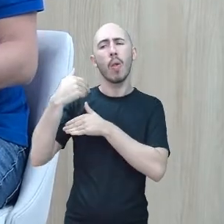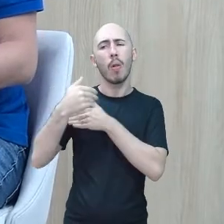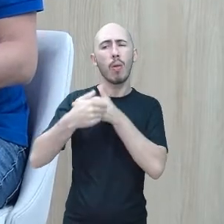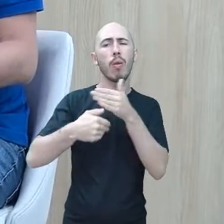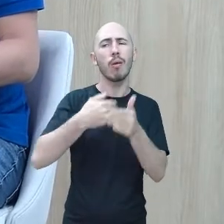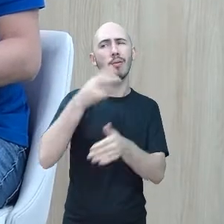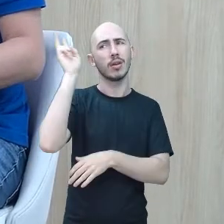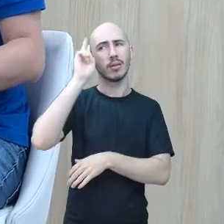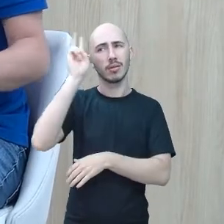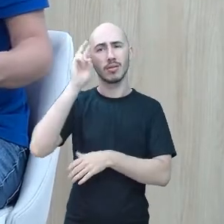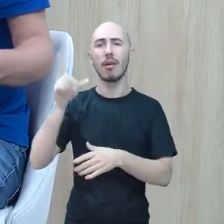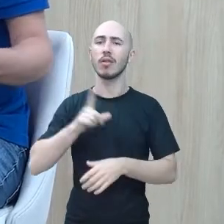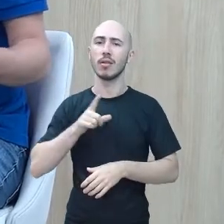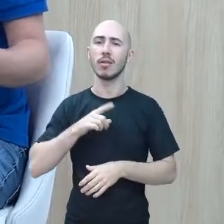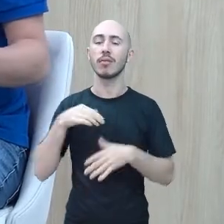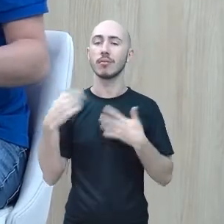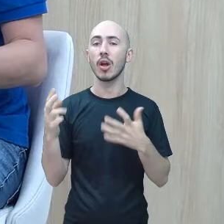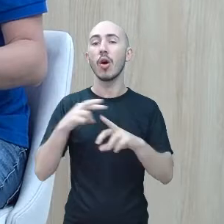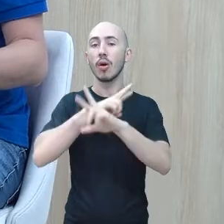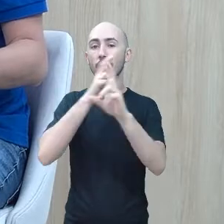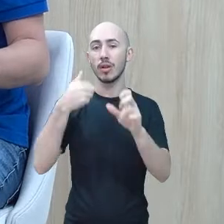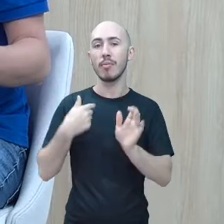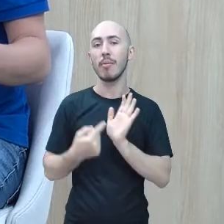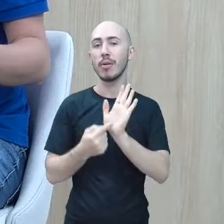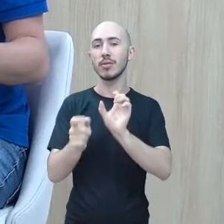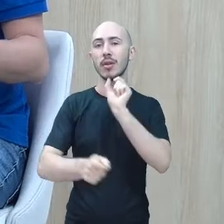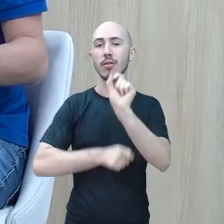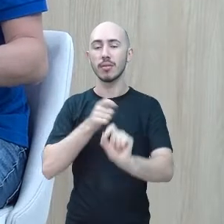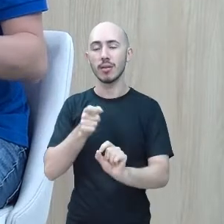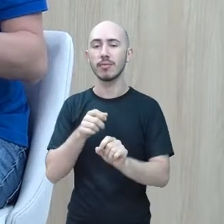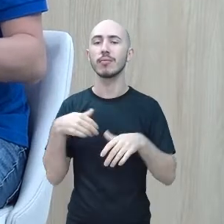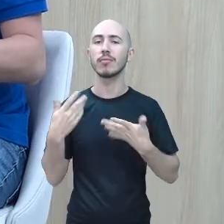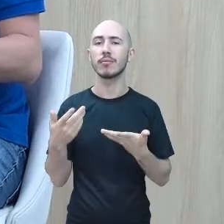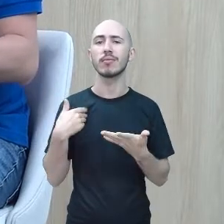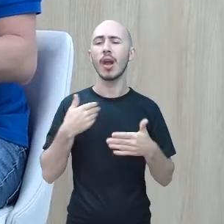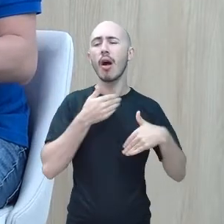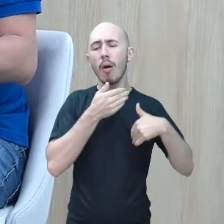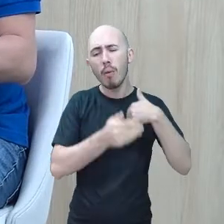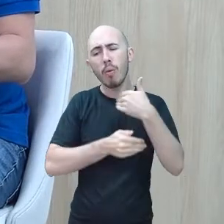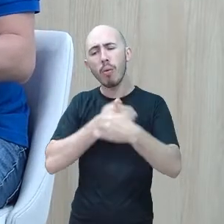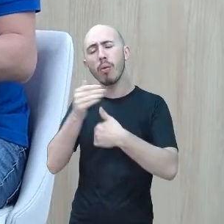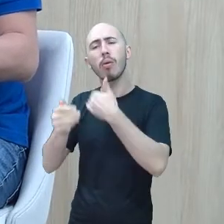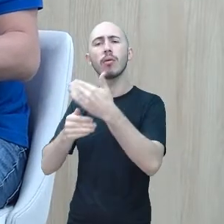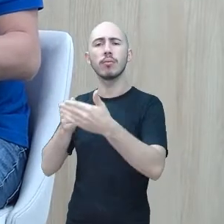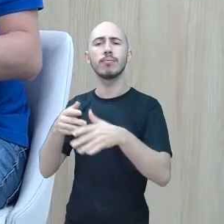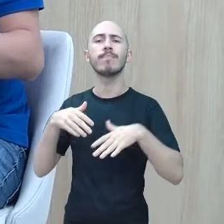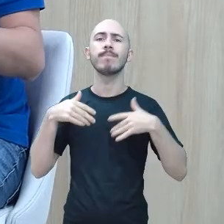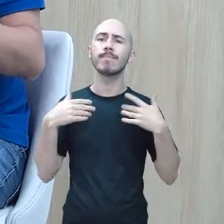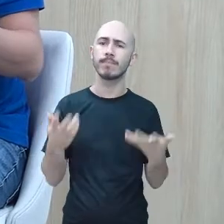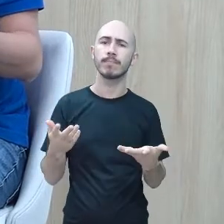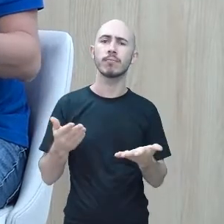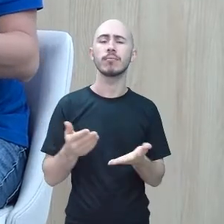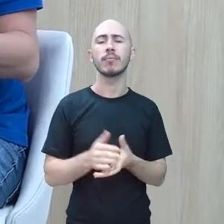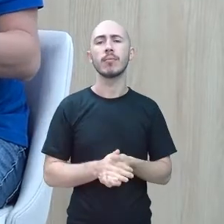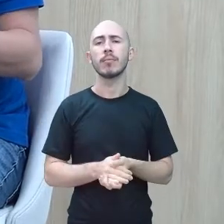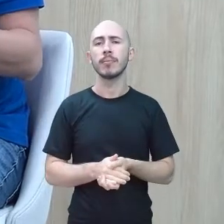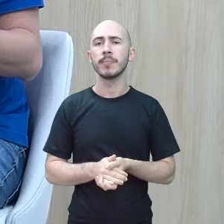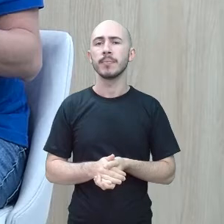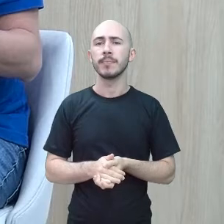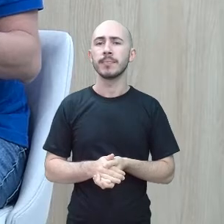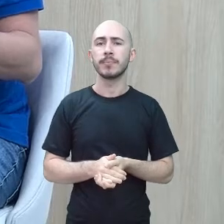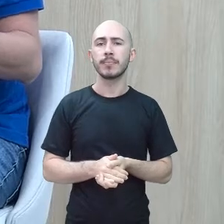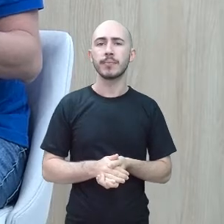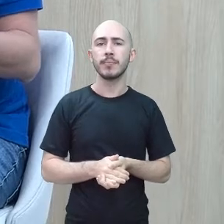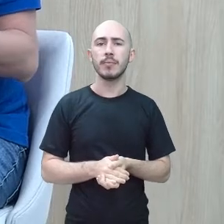longo da história. E aí uma questão que eu queria destacar é justamente o seguinte, né? Esses processos de intervenções, né, ao longo do tempo, ela